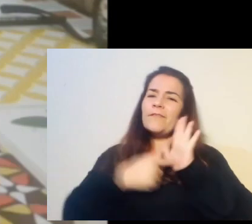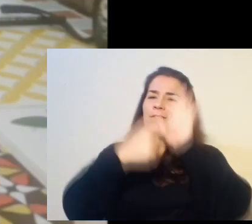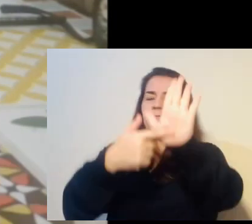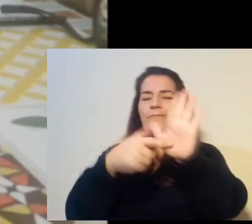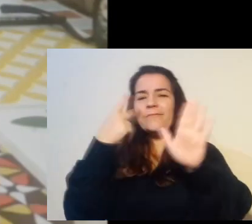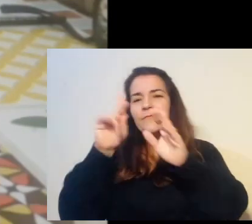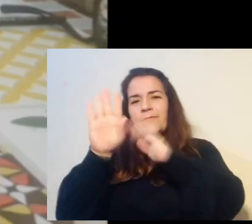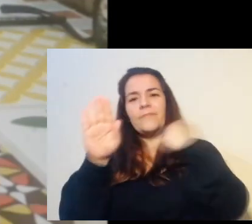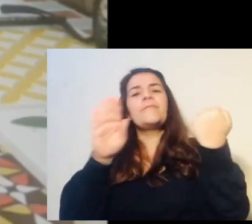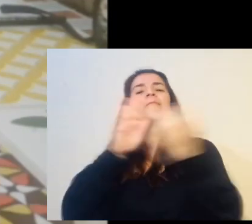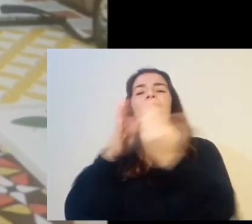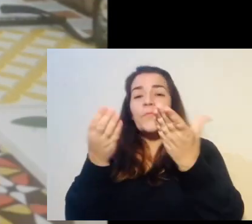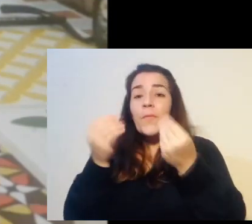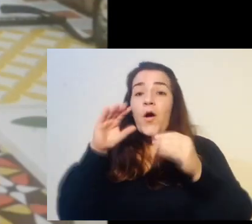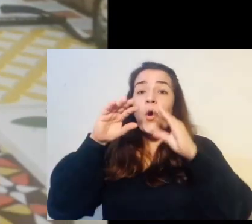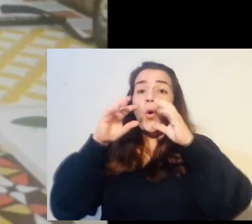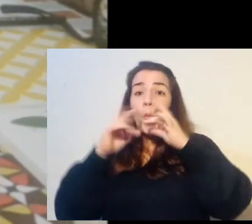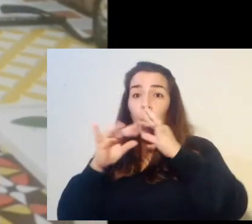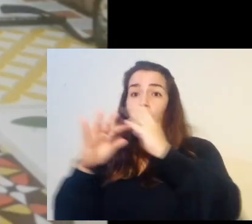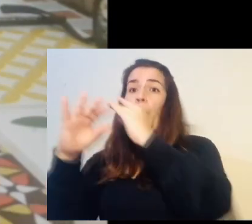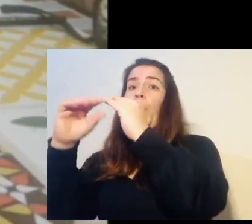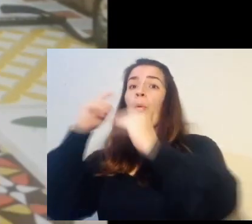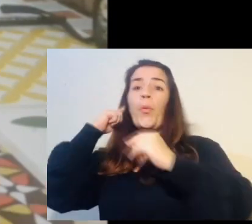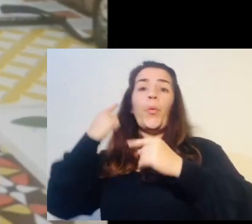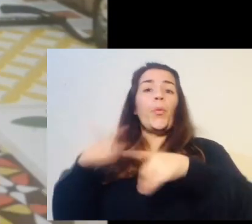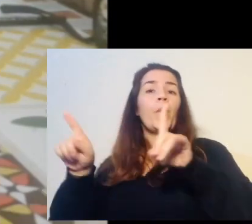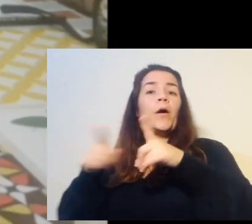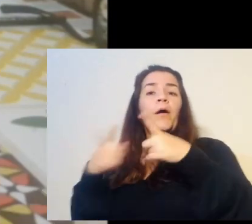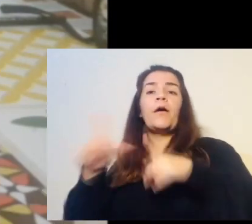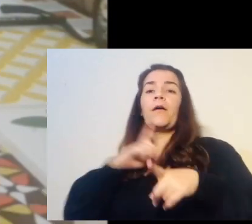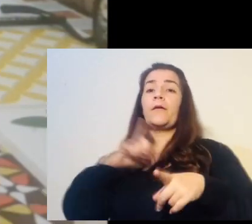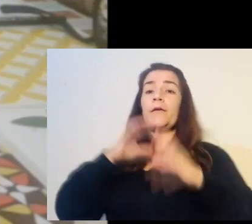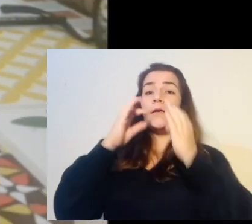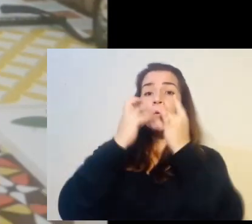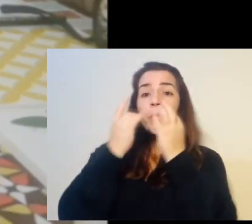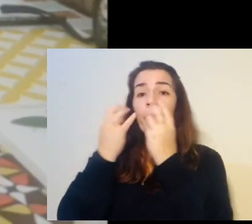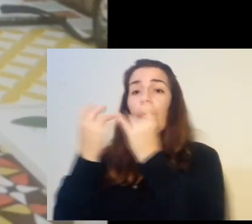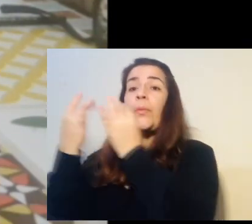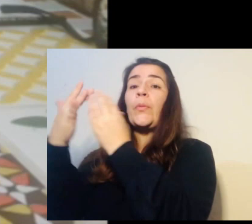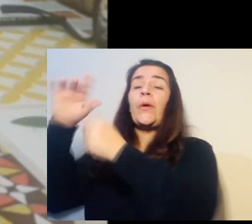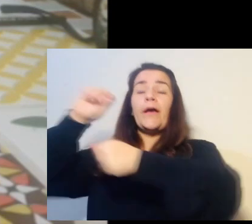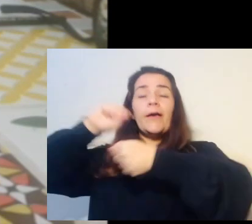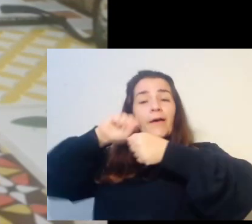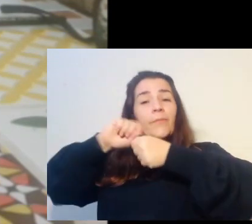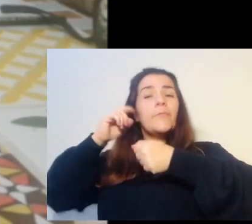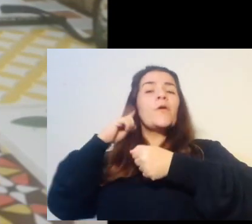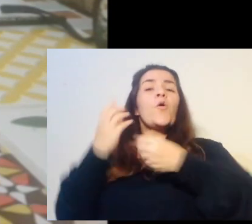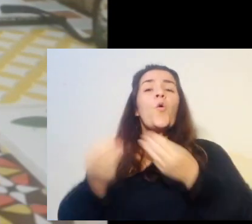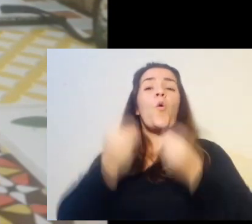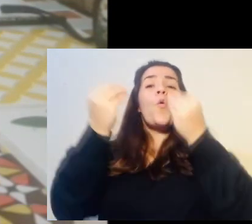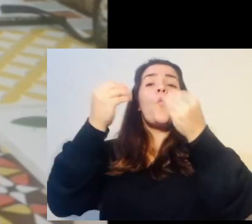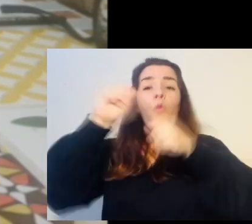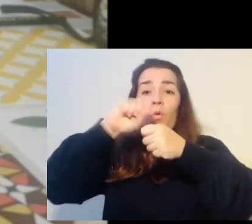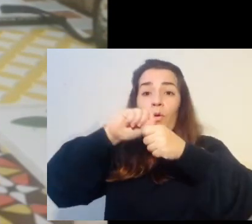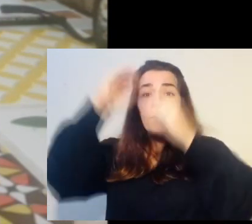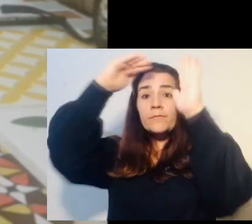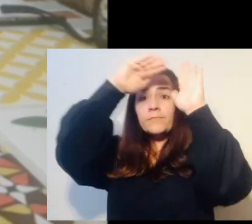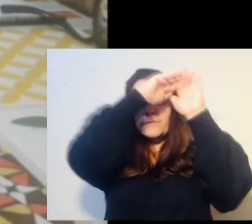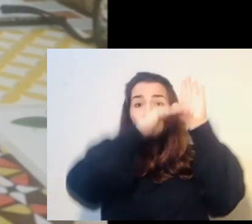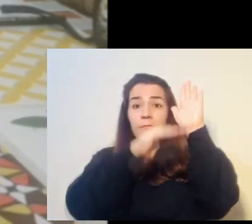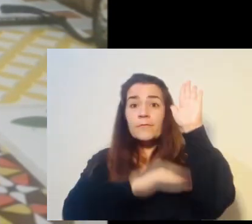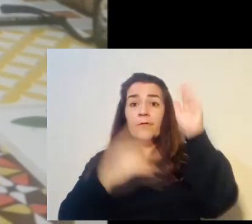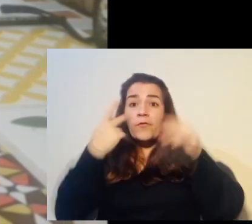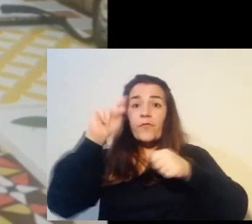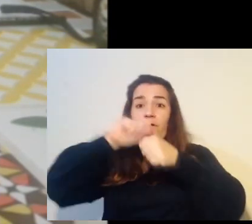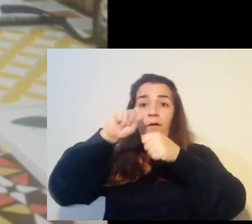chamar esse instrumento. Ao soprar, fazer o som, aí a gente tem a afinação dele. Né? É como, em que escala ele vai